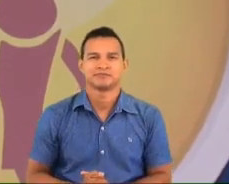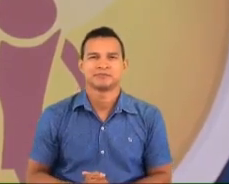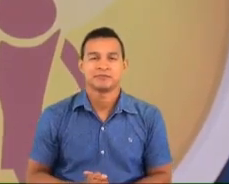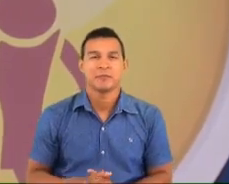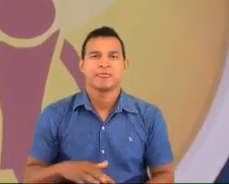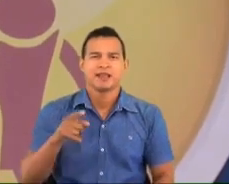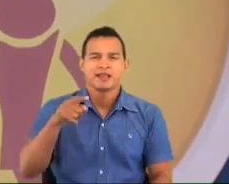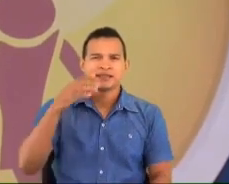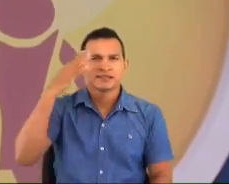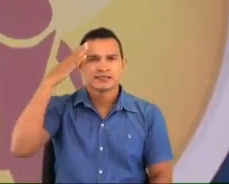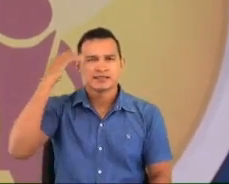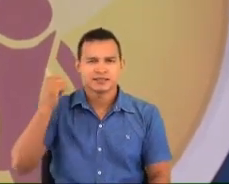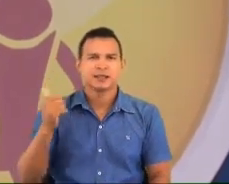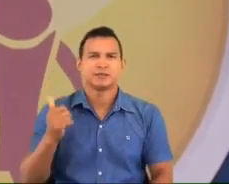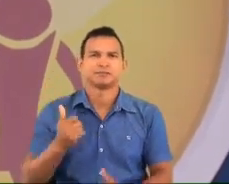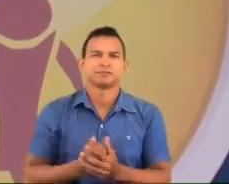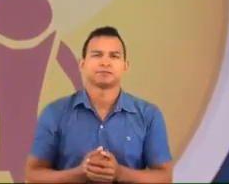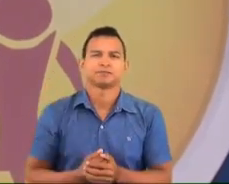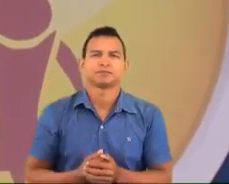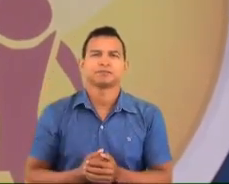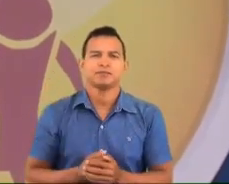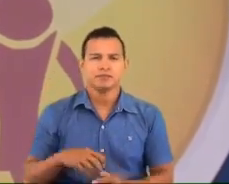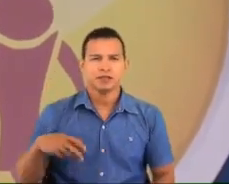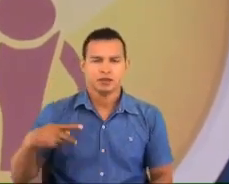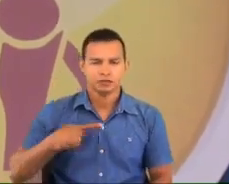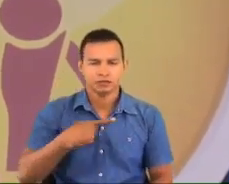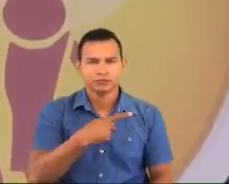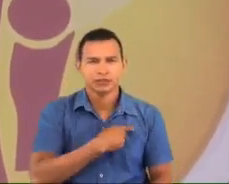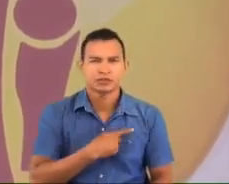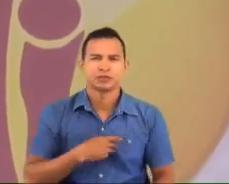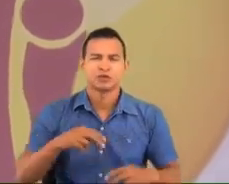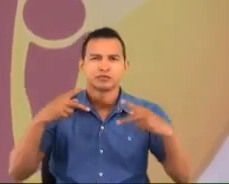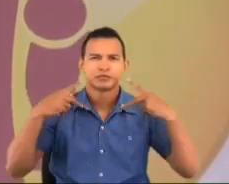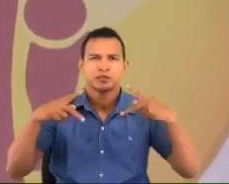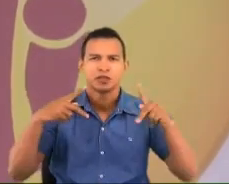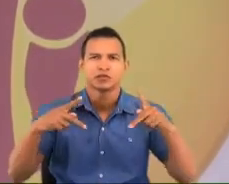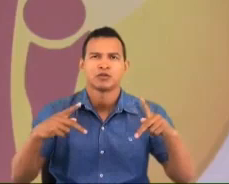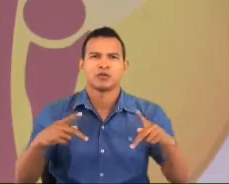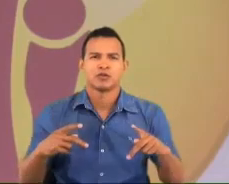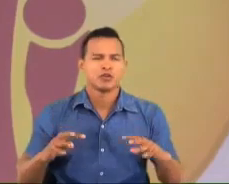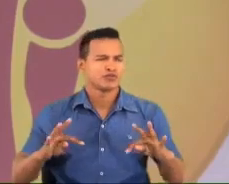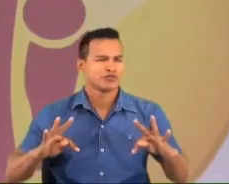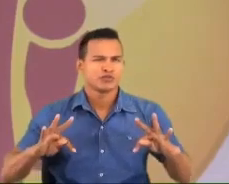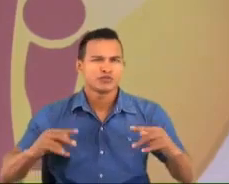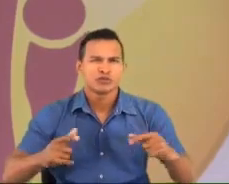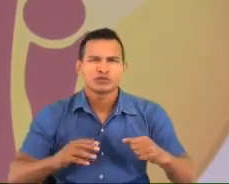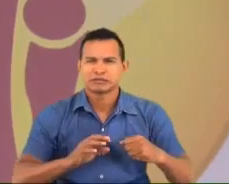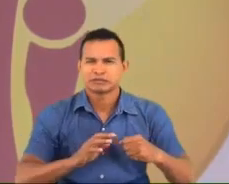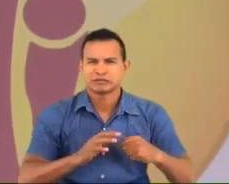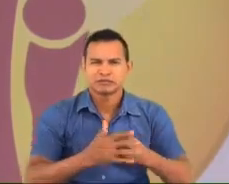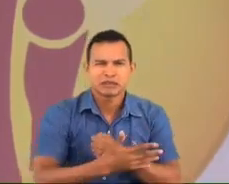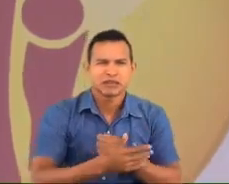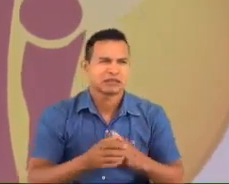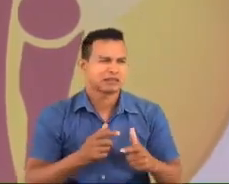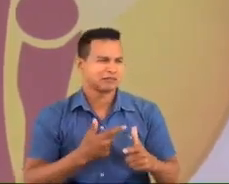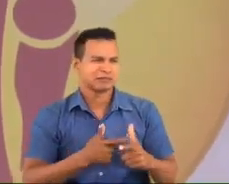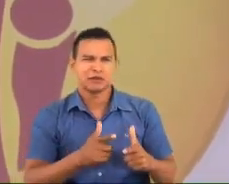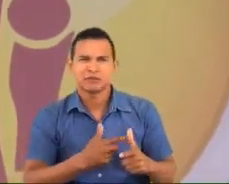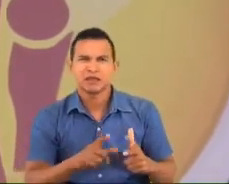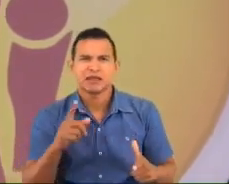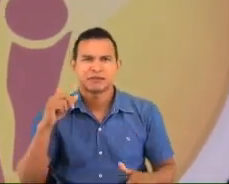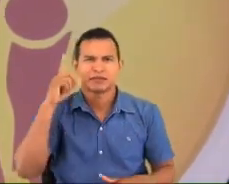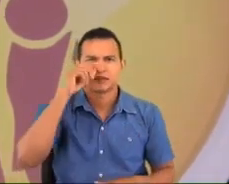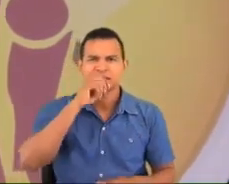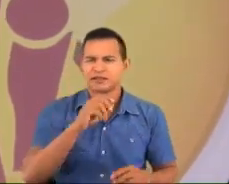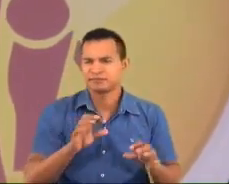sabe, como disseram os pastores aqui, tudo isso vai passar. E sabe o que você é? Eu falei